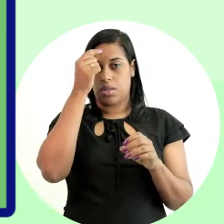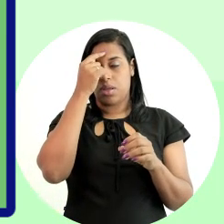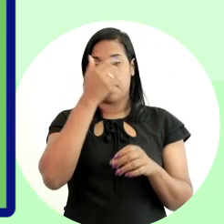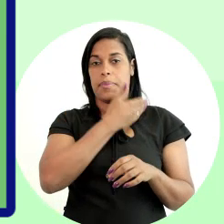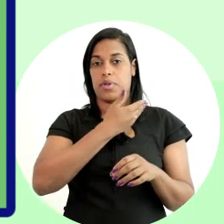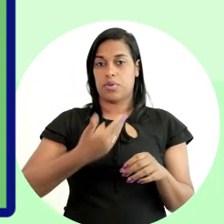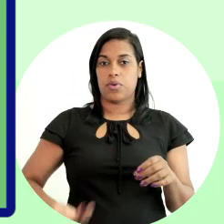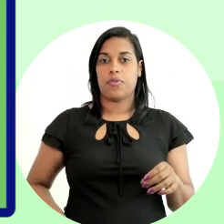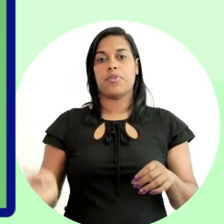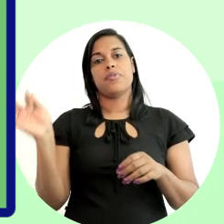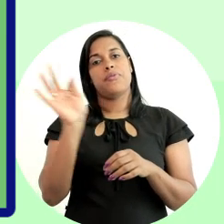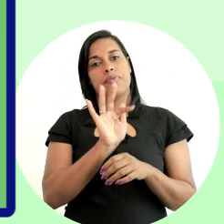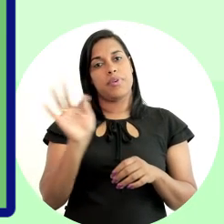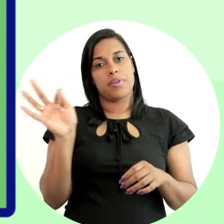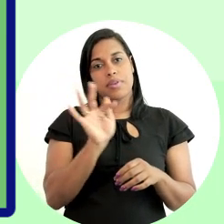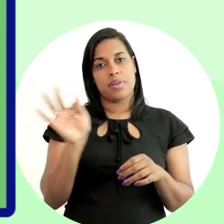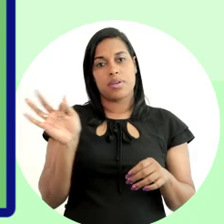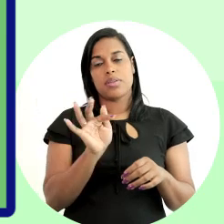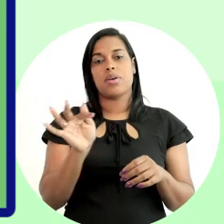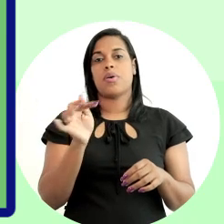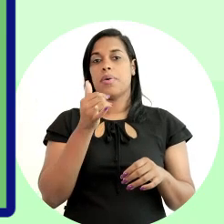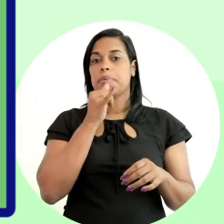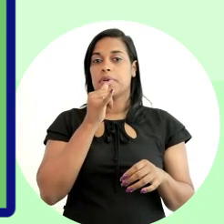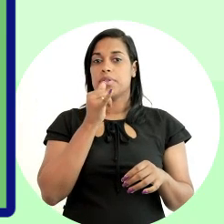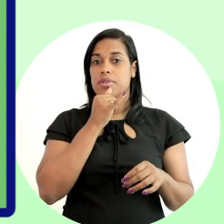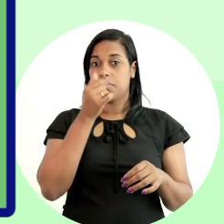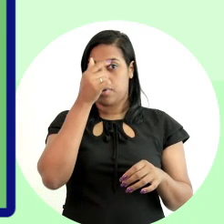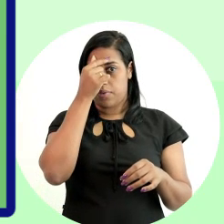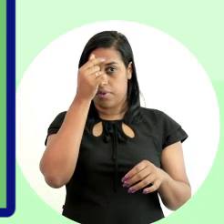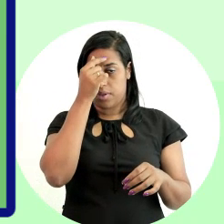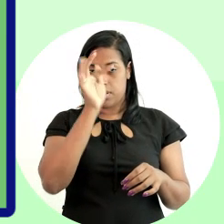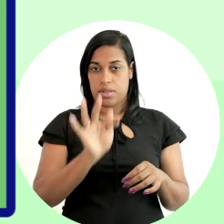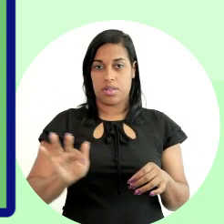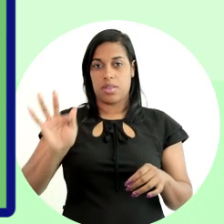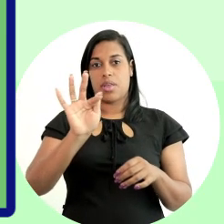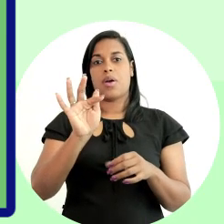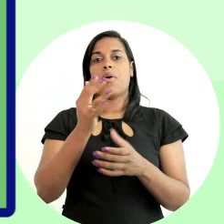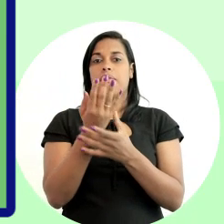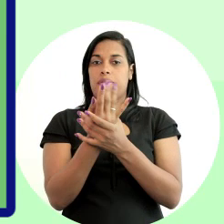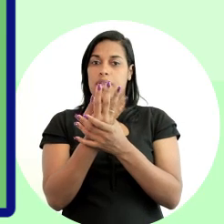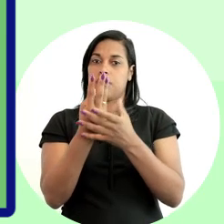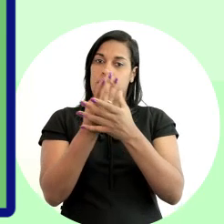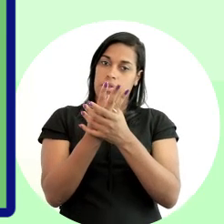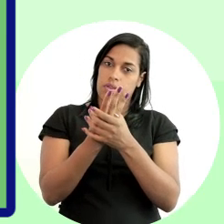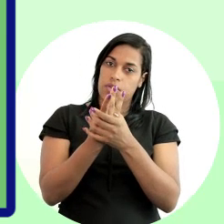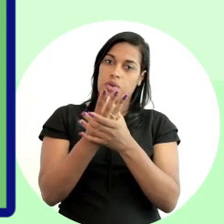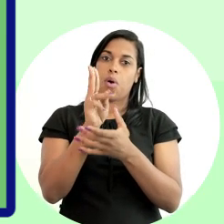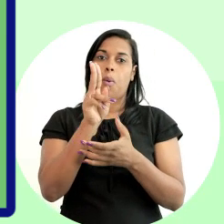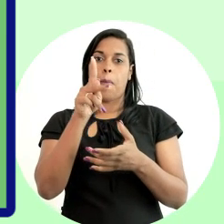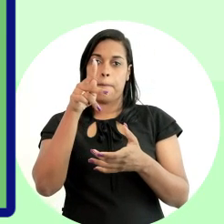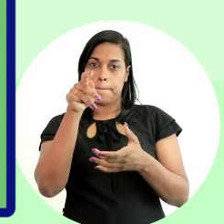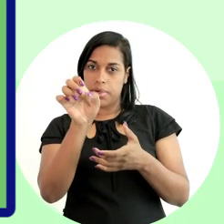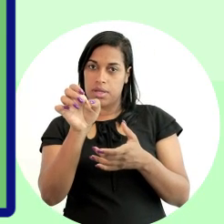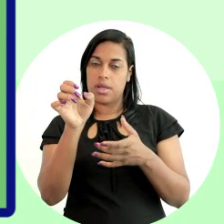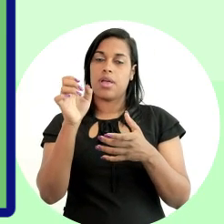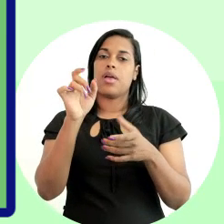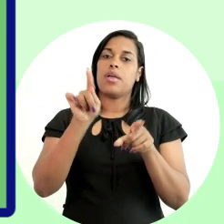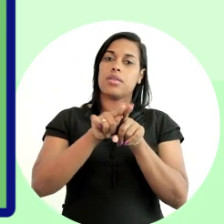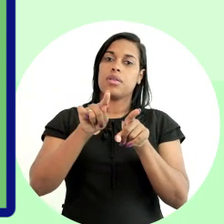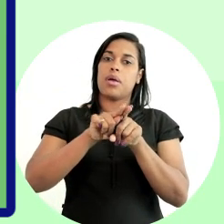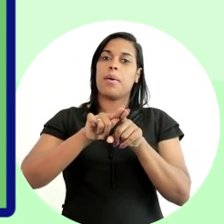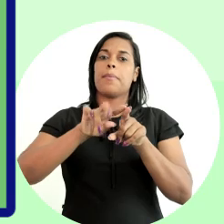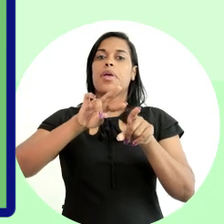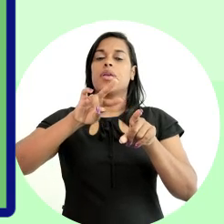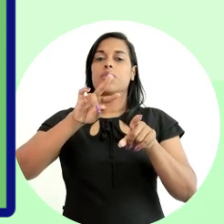e pelo governo federal, a exemplo da Universidade Federal e a Universidade Federal Rural, a Universidade Federal do Vale do São